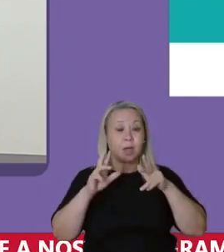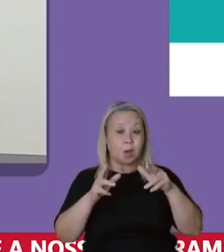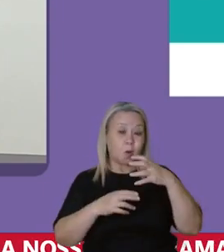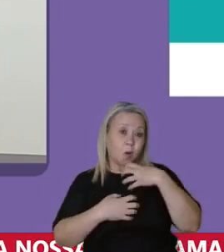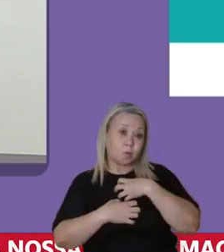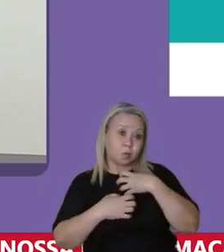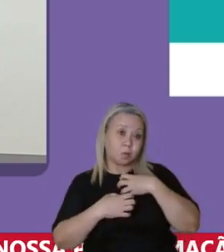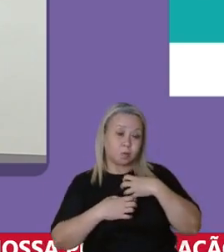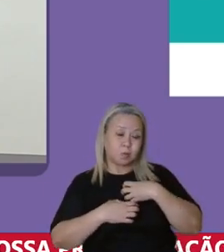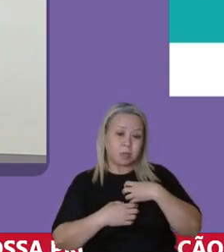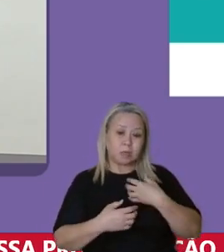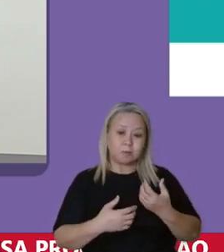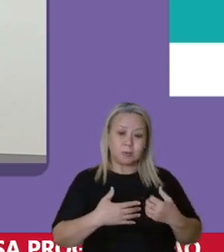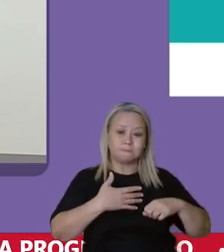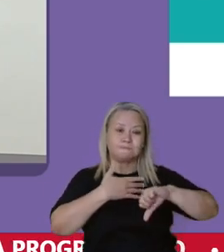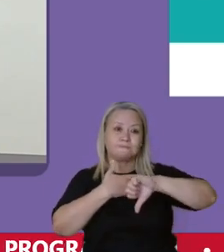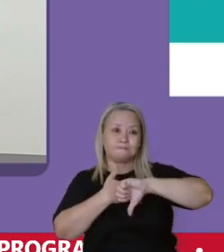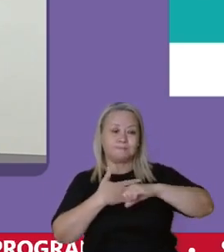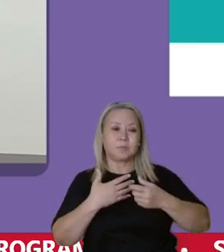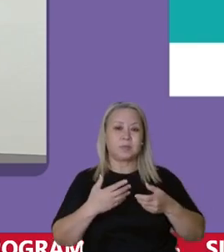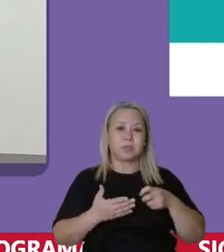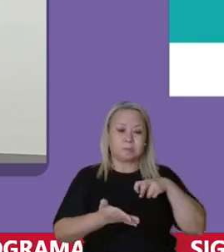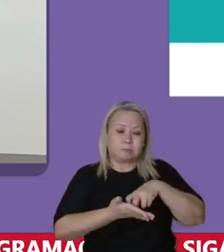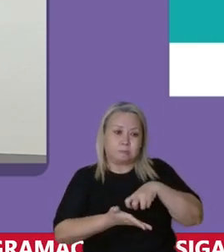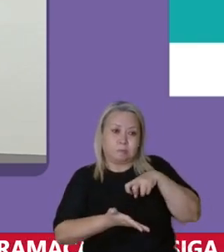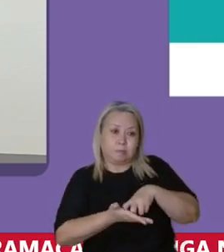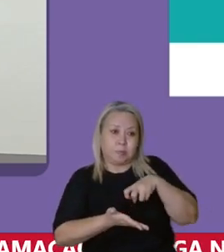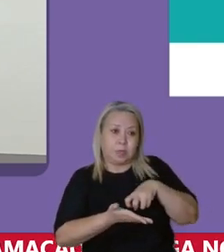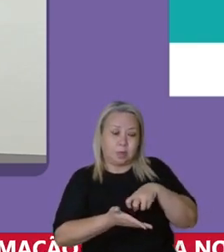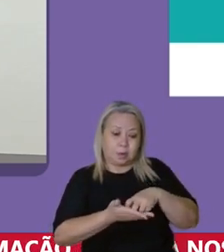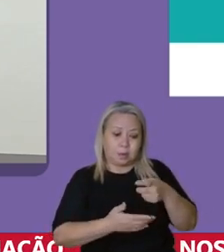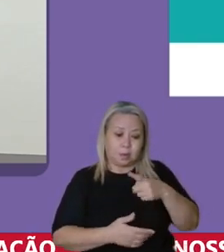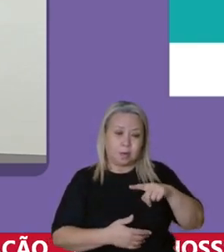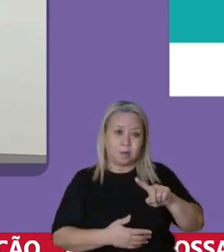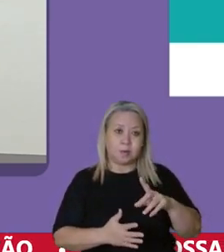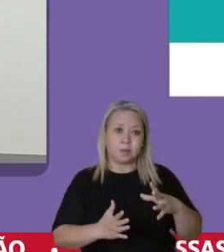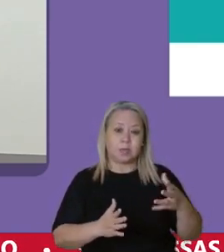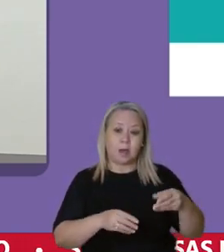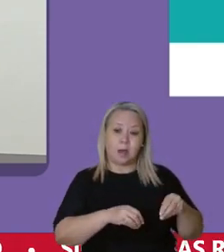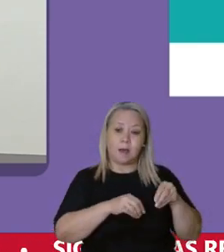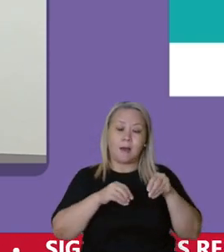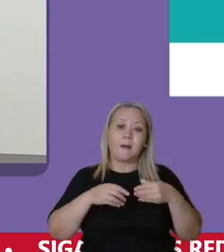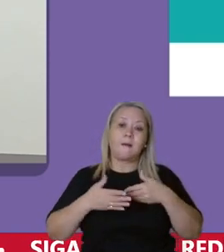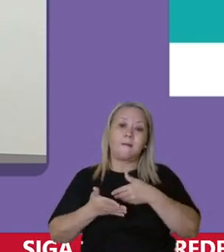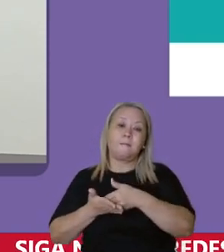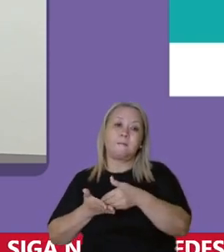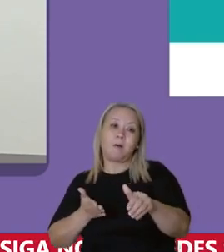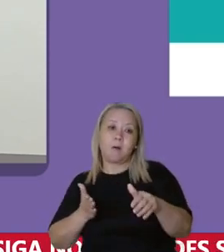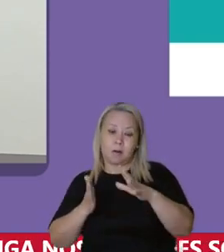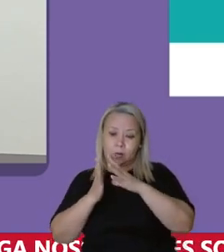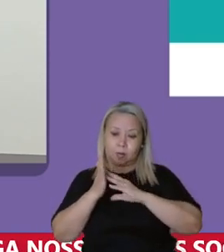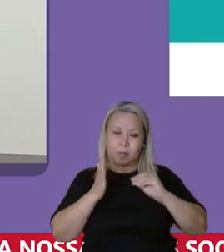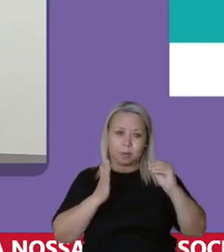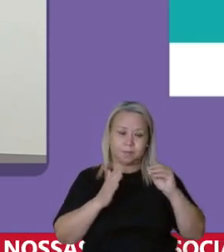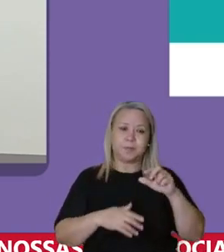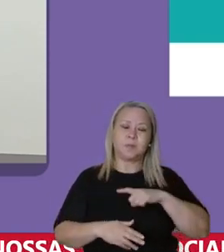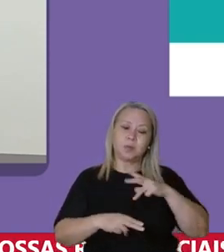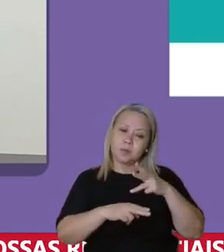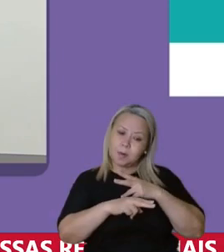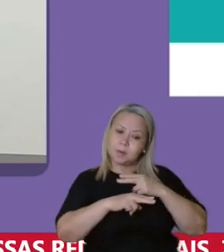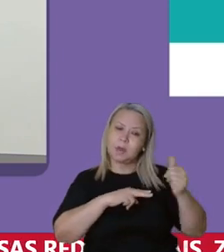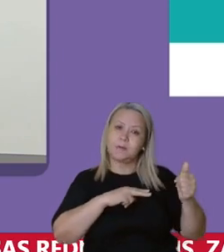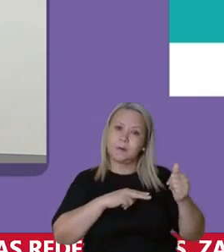de penalização, né, por estar fora desse padrão. Tivemos muitos avanços nos últimos,